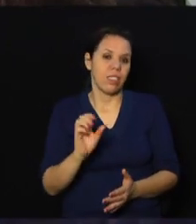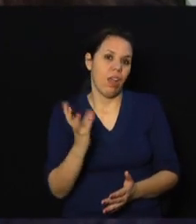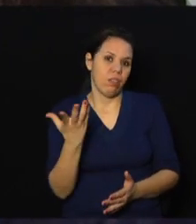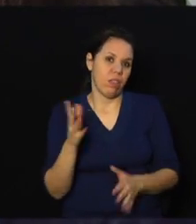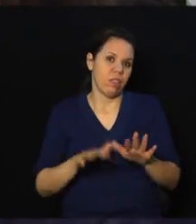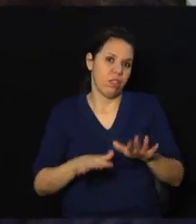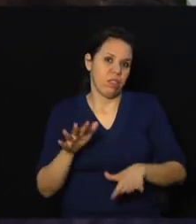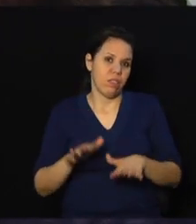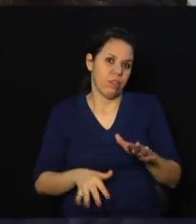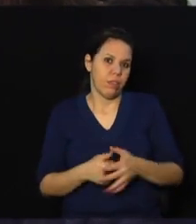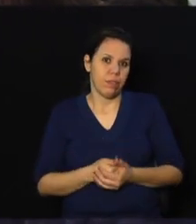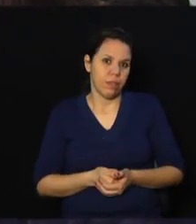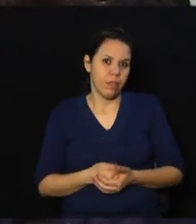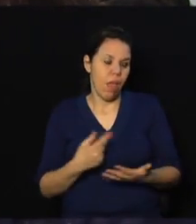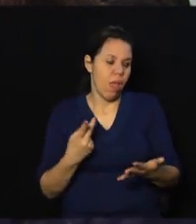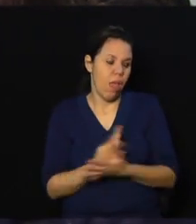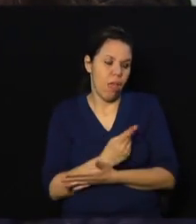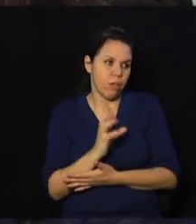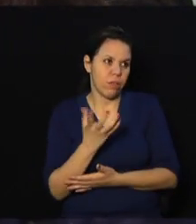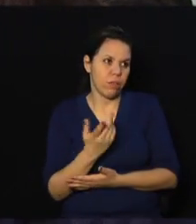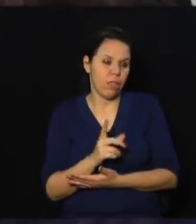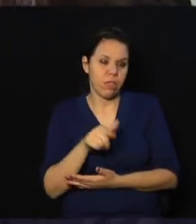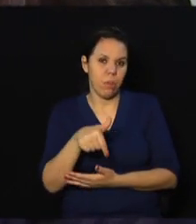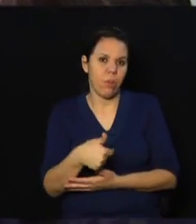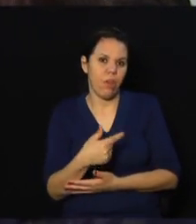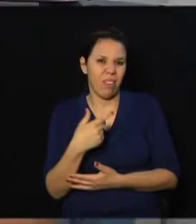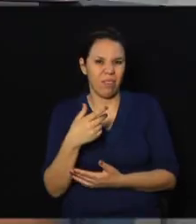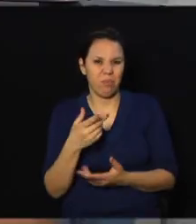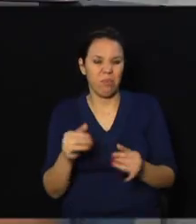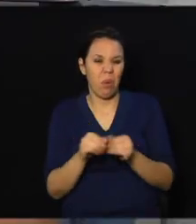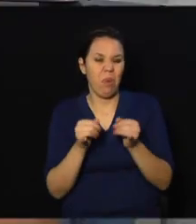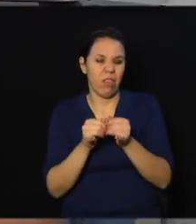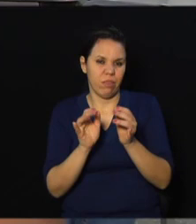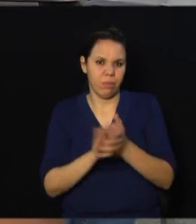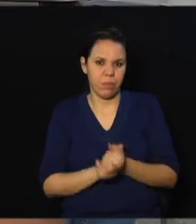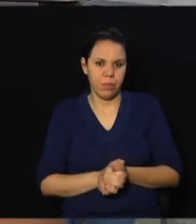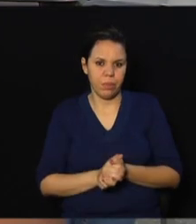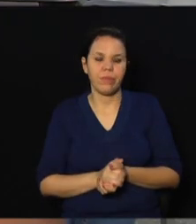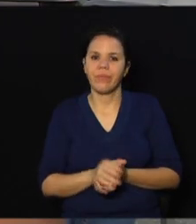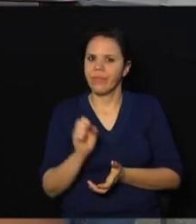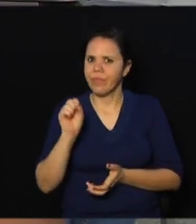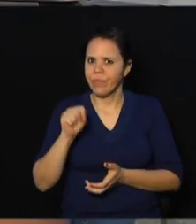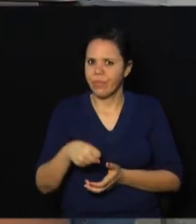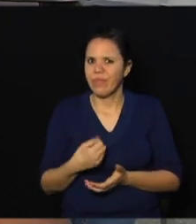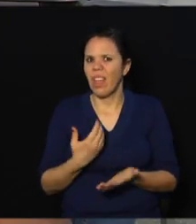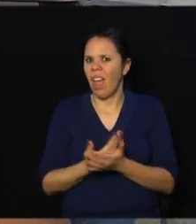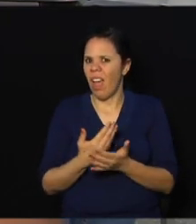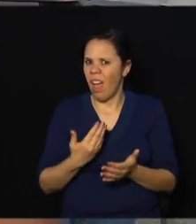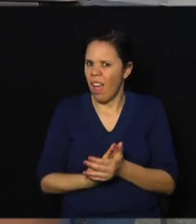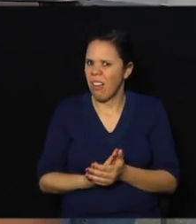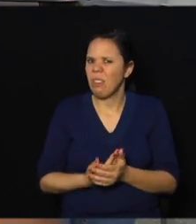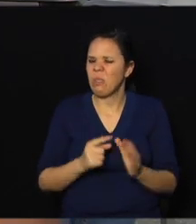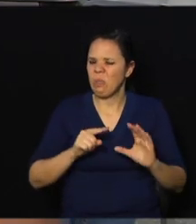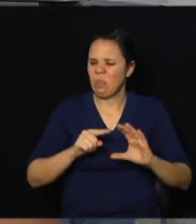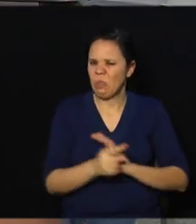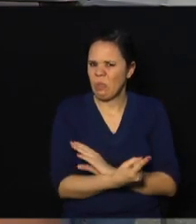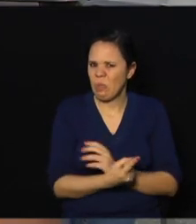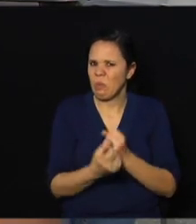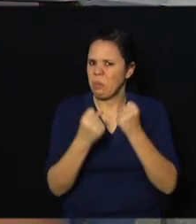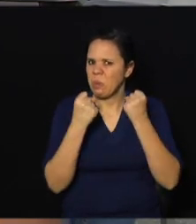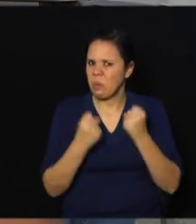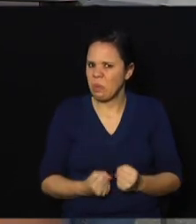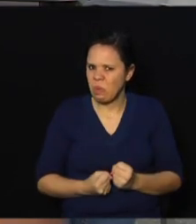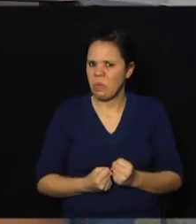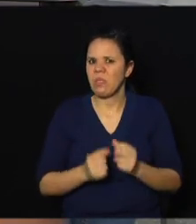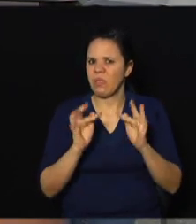às vezes, a erros que eles mesmos dizem depois, os erros bobos. Estão numa rotina puxada de aula, simulados nos finais de semana